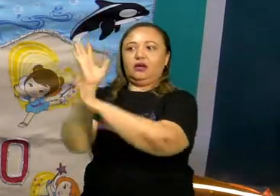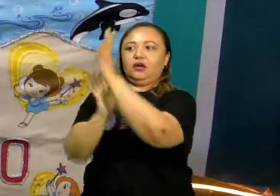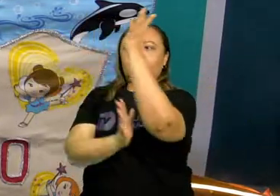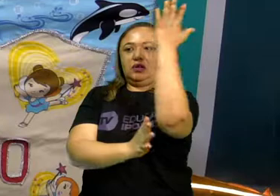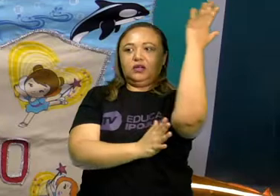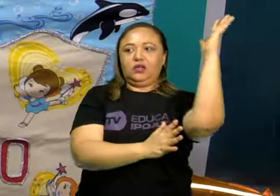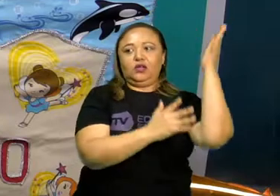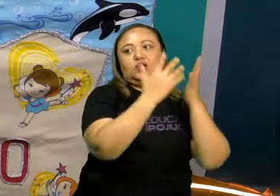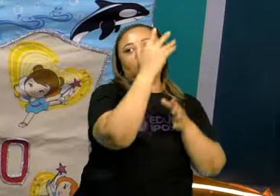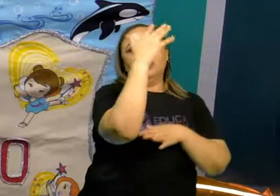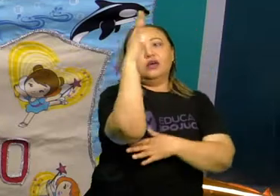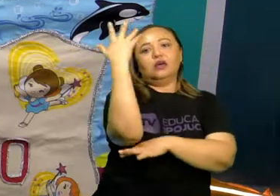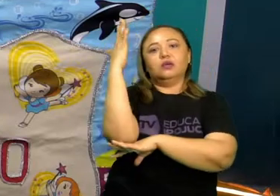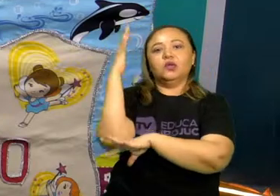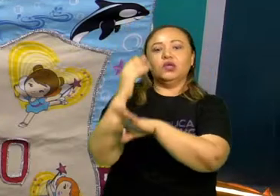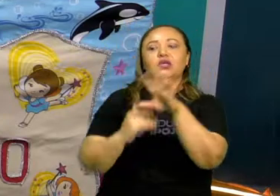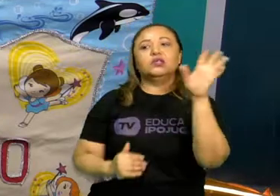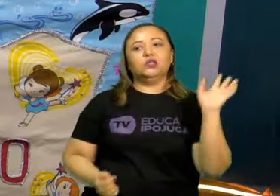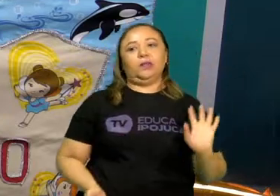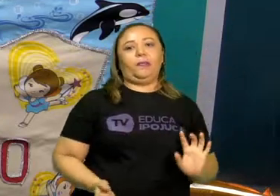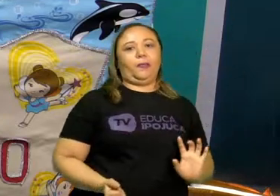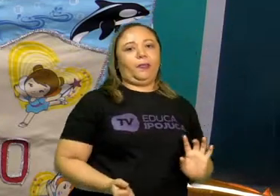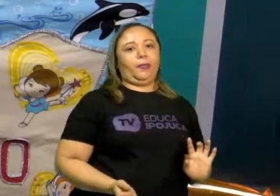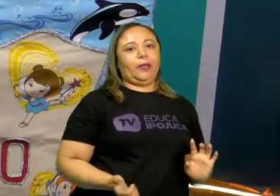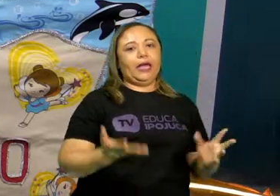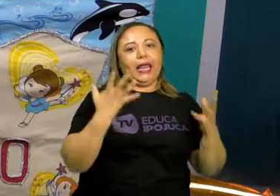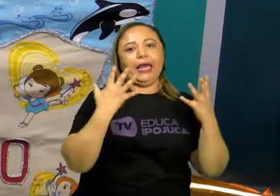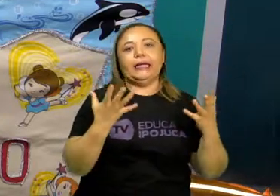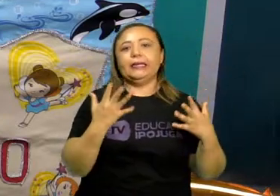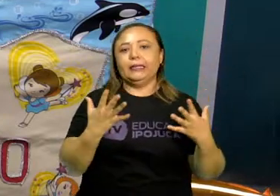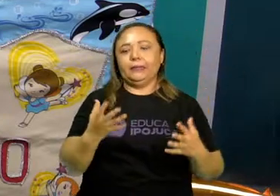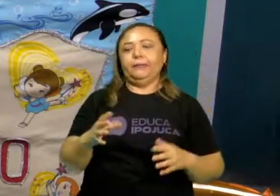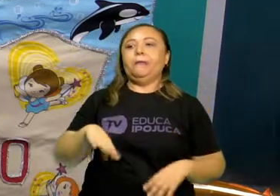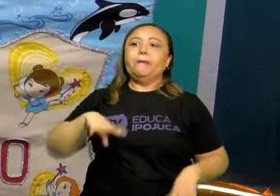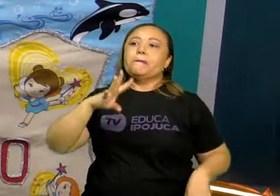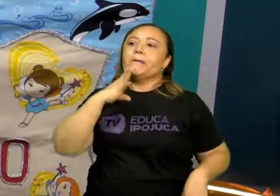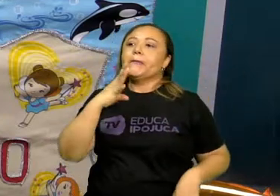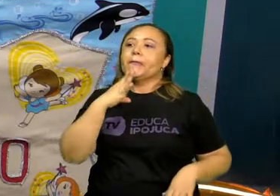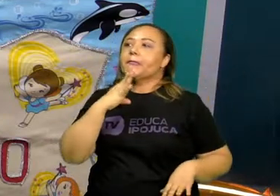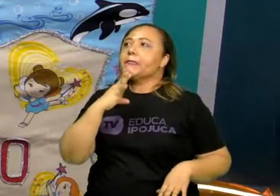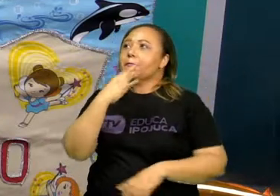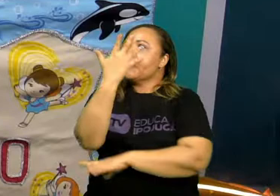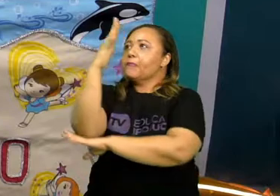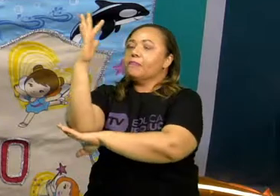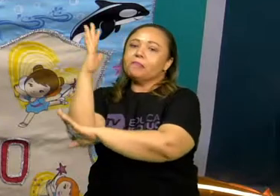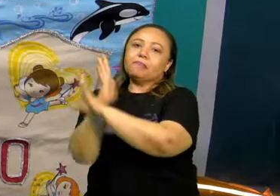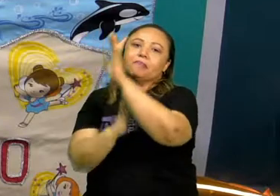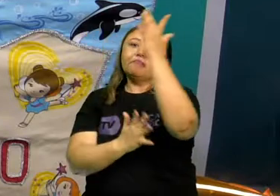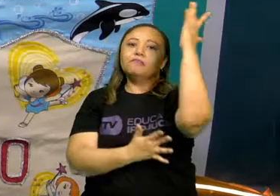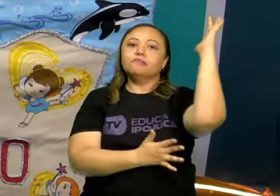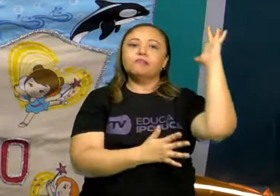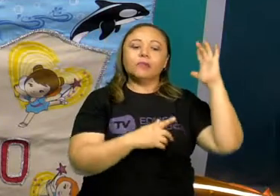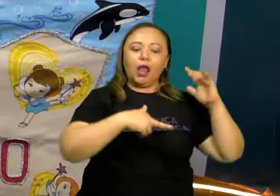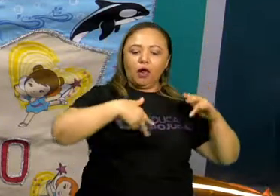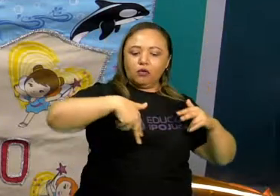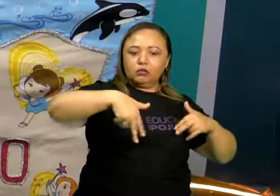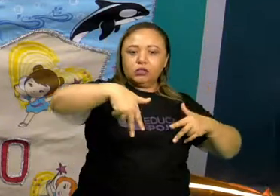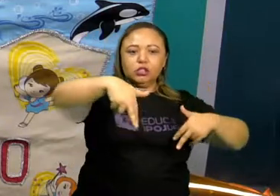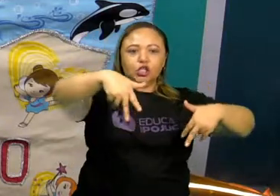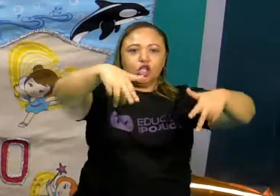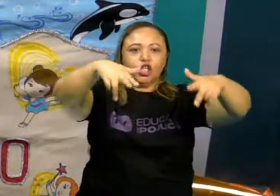floresta sozinha? Tá vendo? Ela queria conhecer a floresta. E ela foi